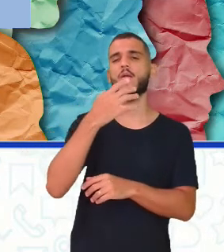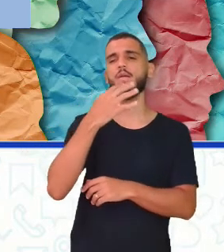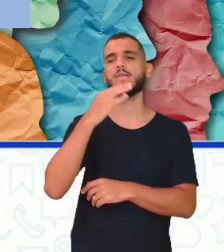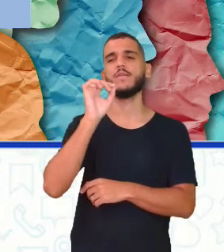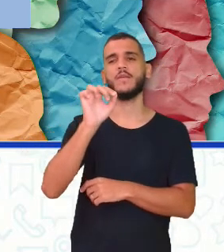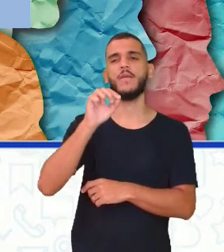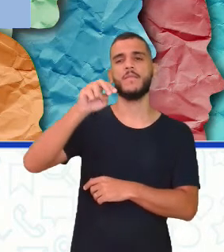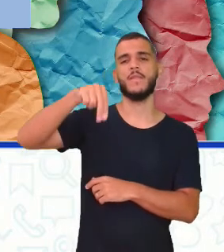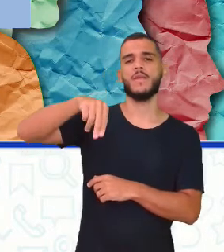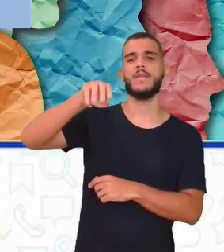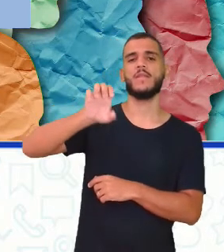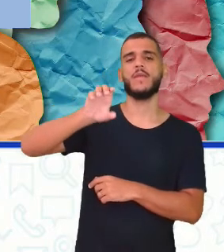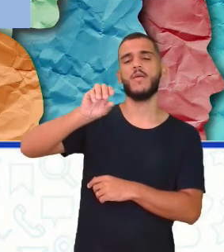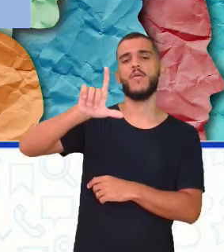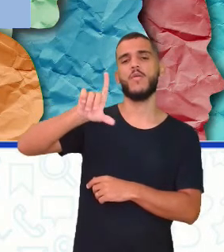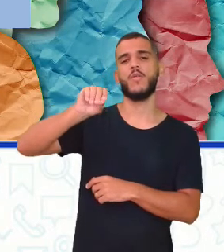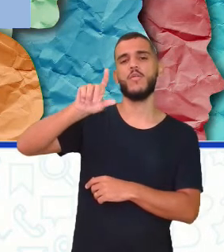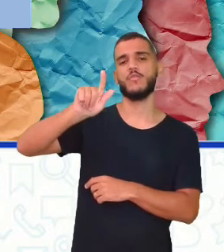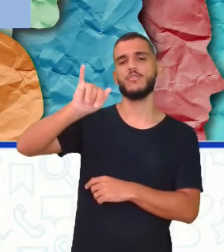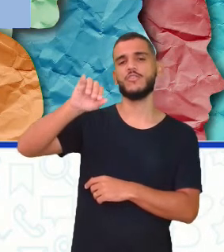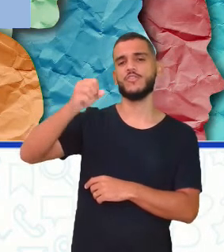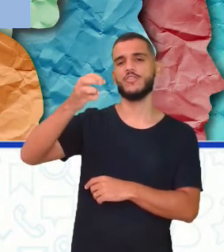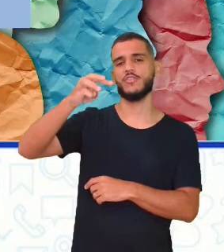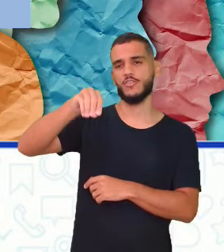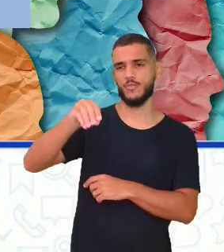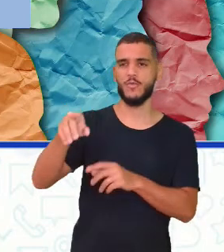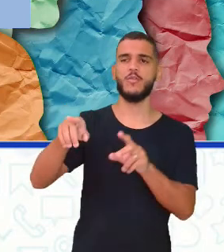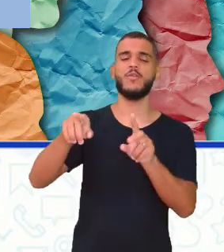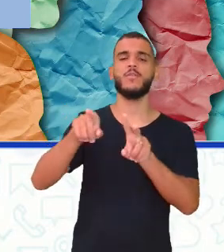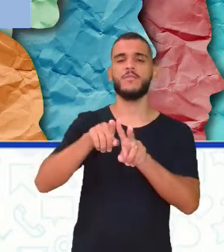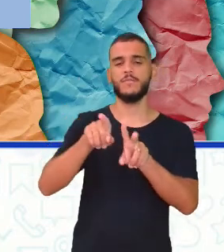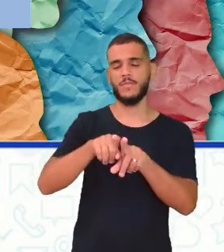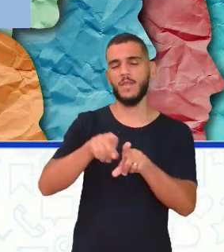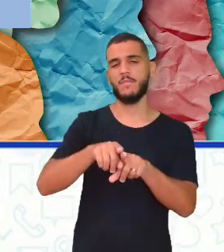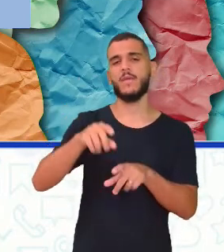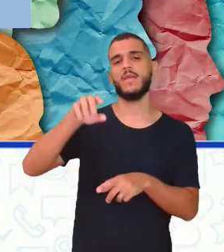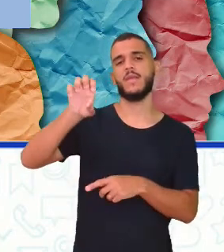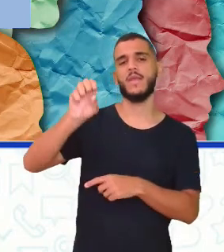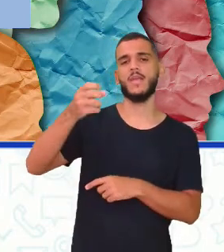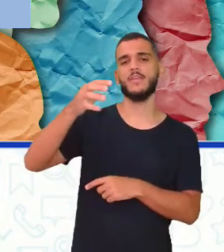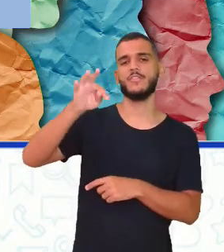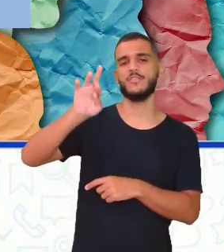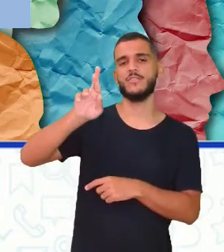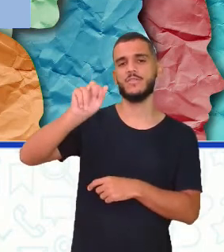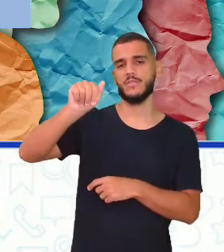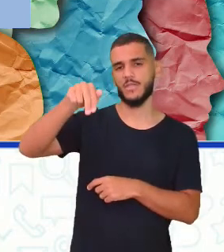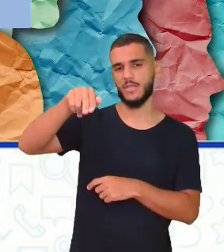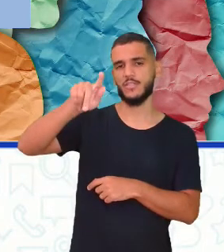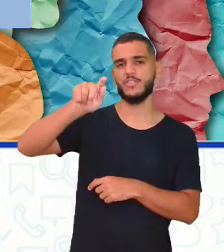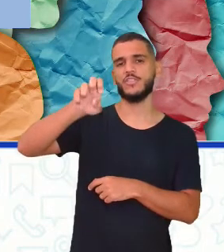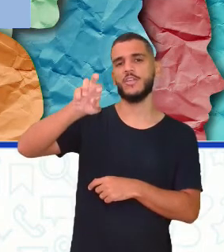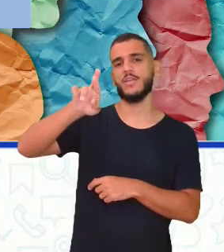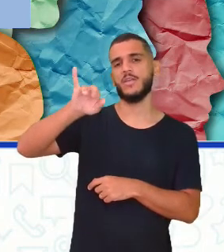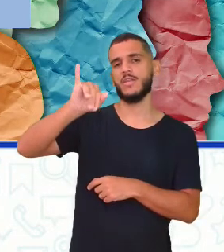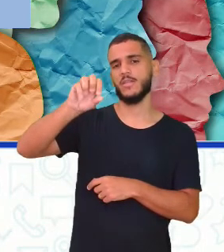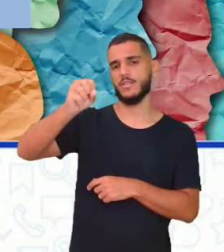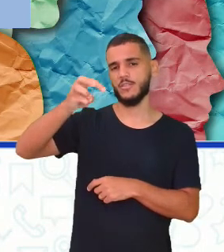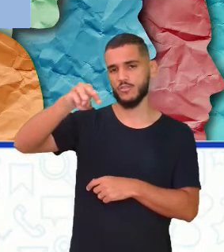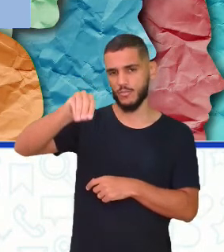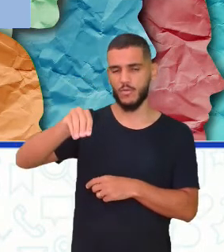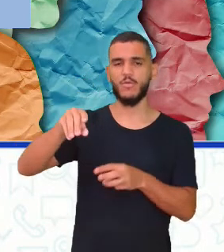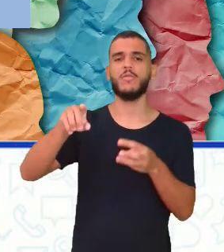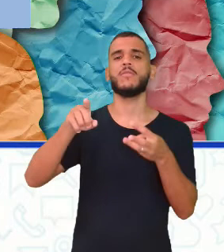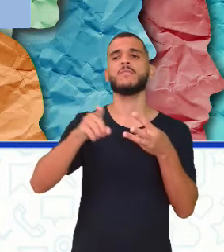como neologismo, estrangeirismo e empréstimo. E aí vocês devem estar perguntando, e o que é isso, professora?